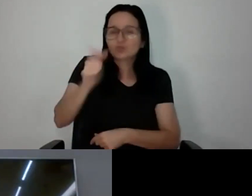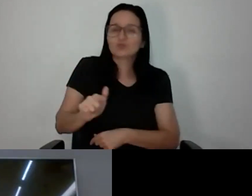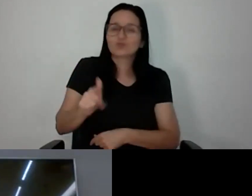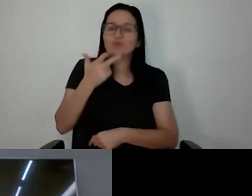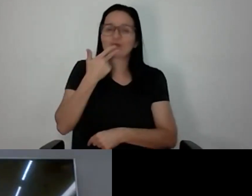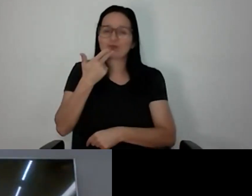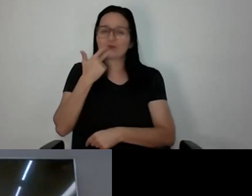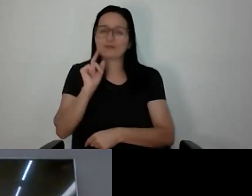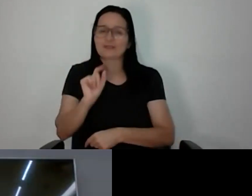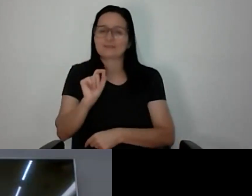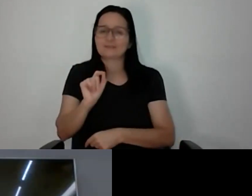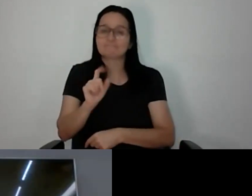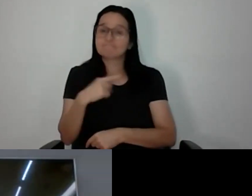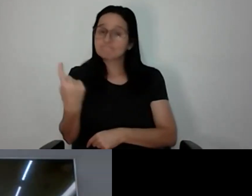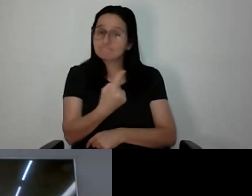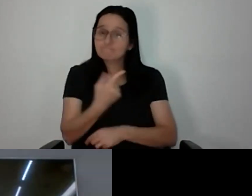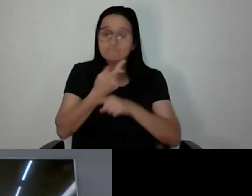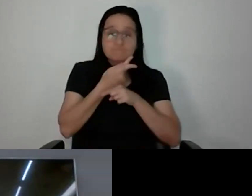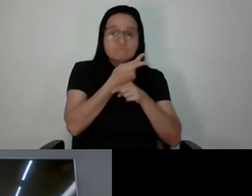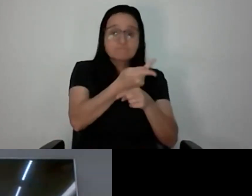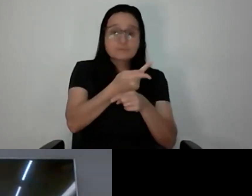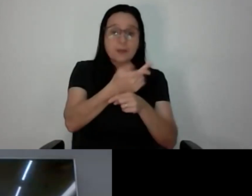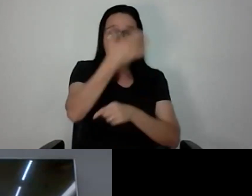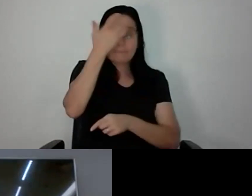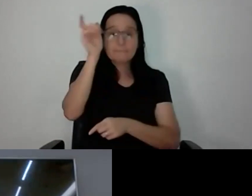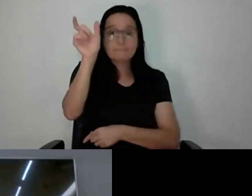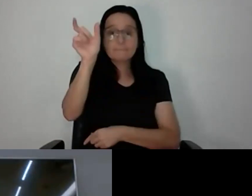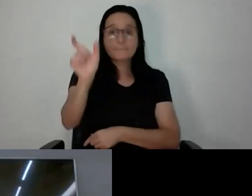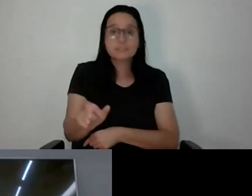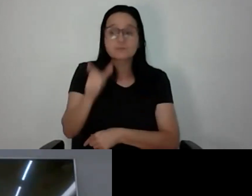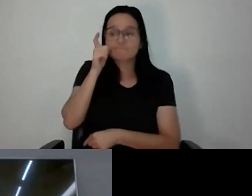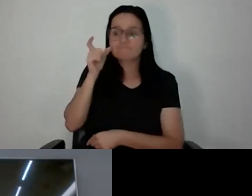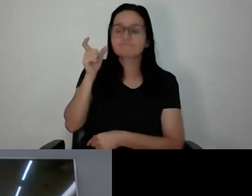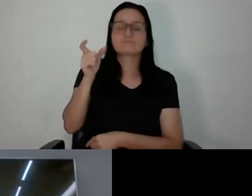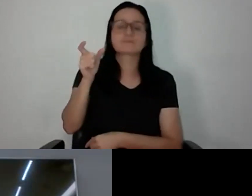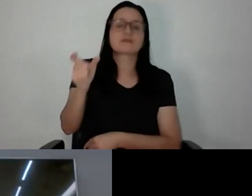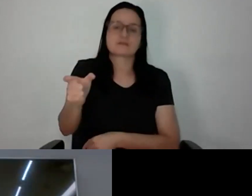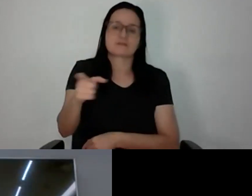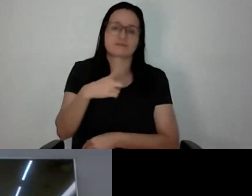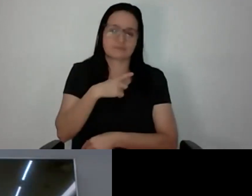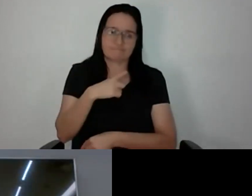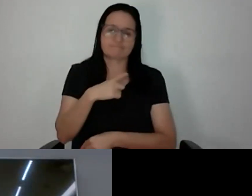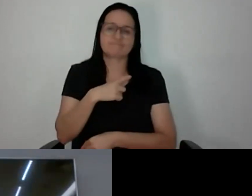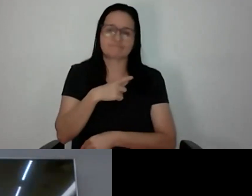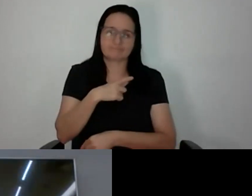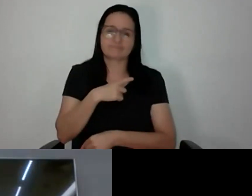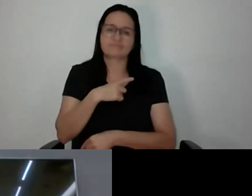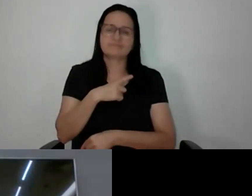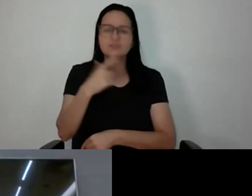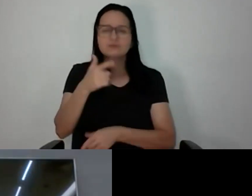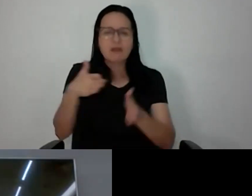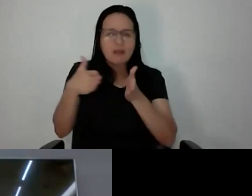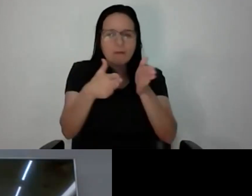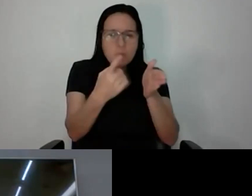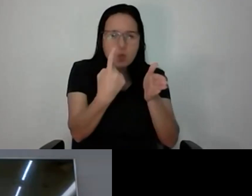mas acho que a gente busca por pessoas interessantes e interessadas. No fim, o que eu quero trazer aqui é, não existe um caminho único para